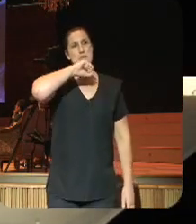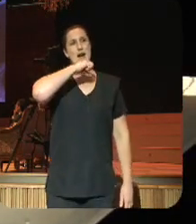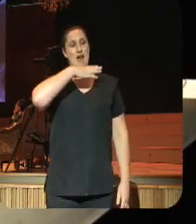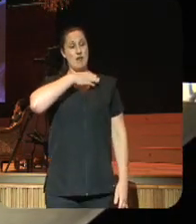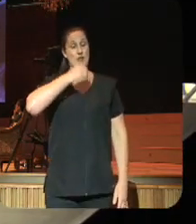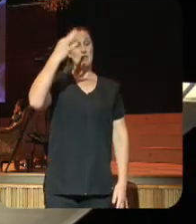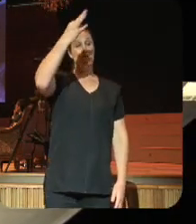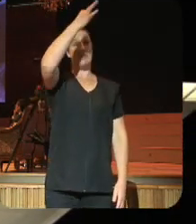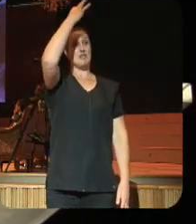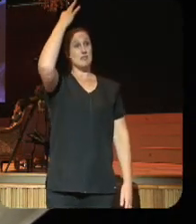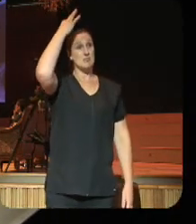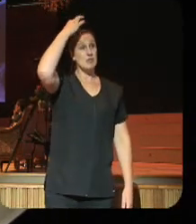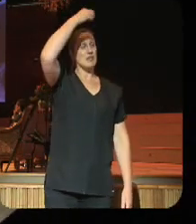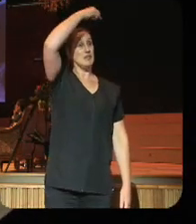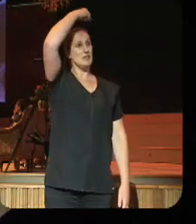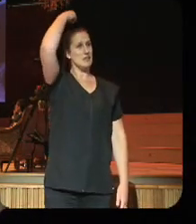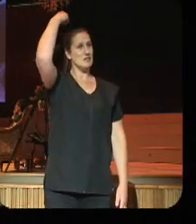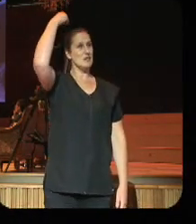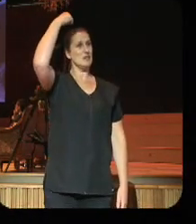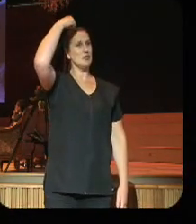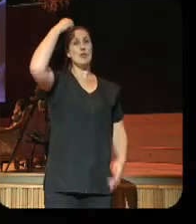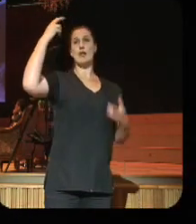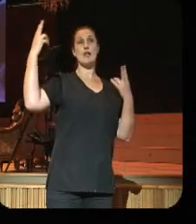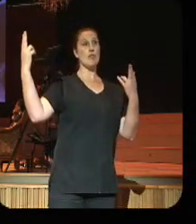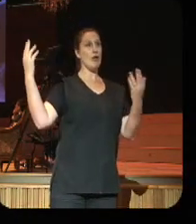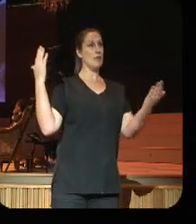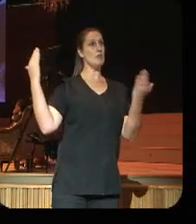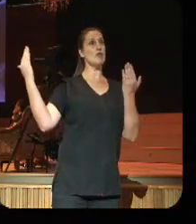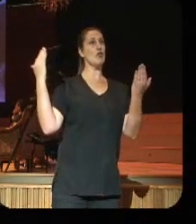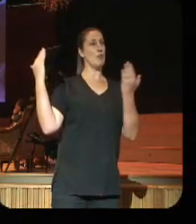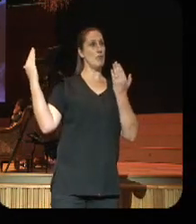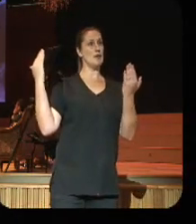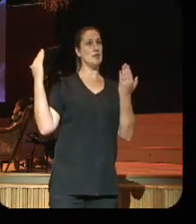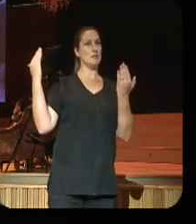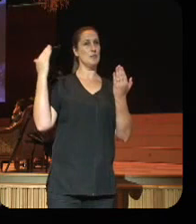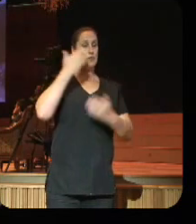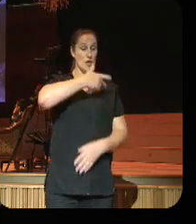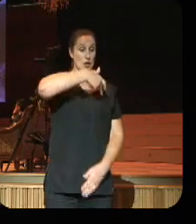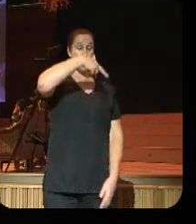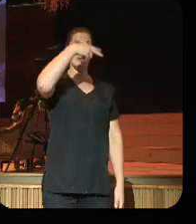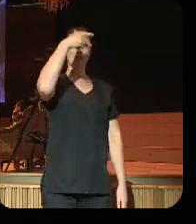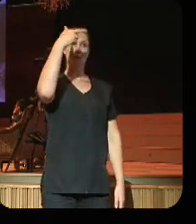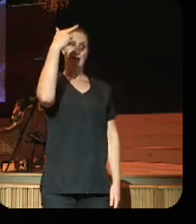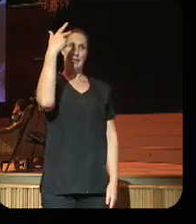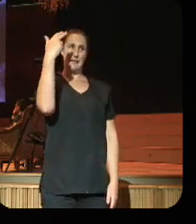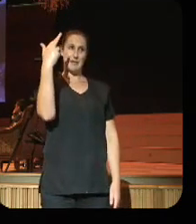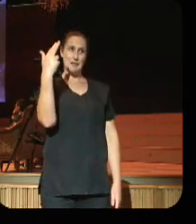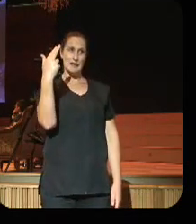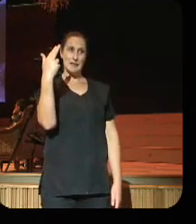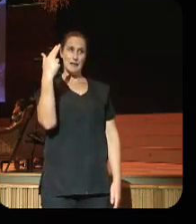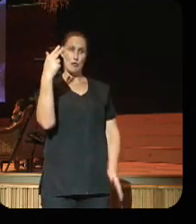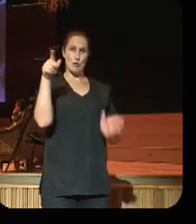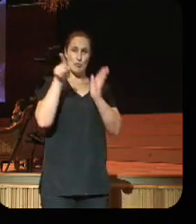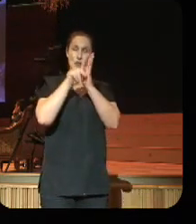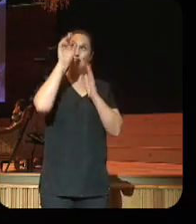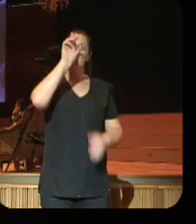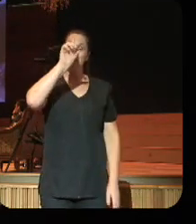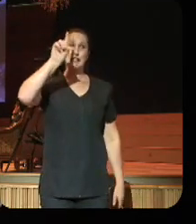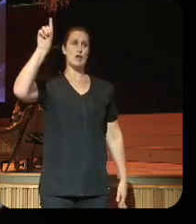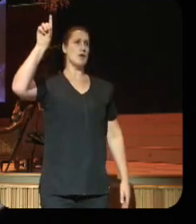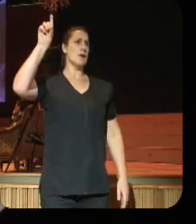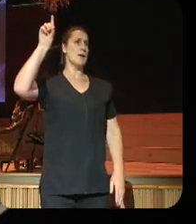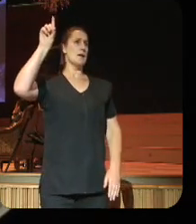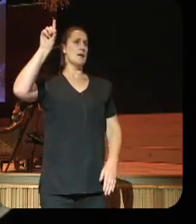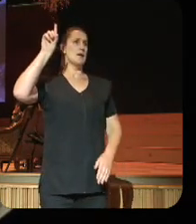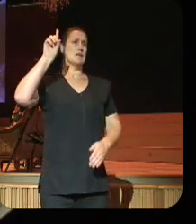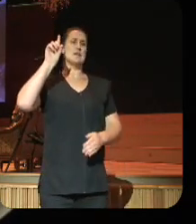Espírito Santo. O Natal, do ponto de vista divino, é muito mais